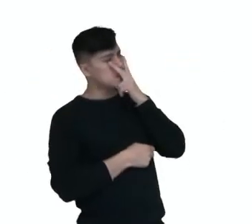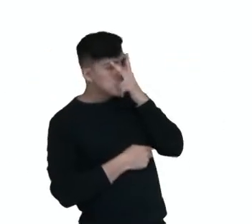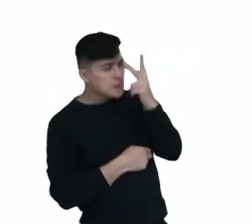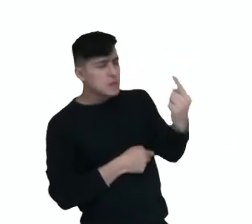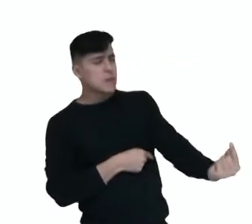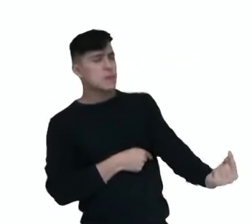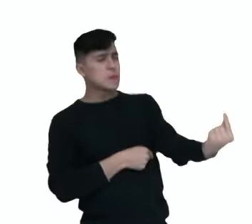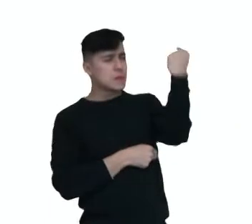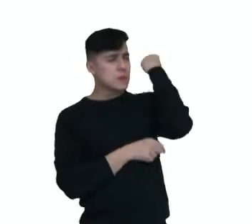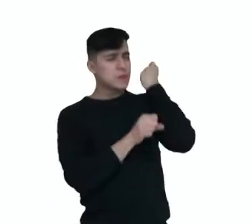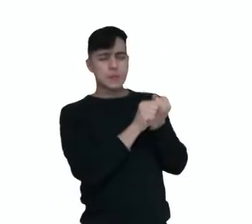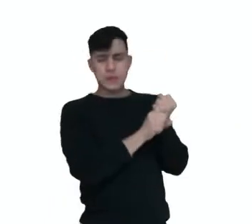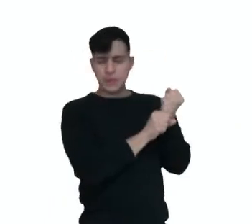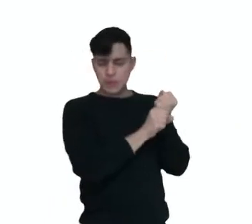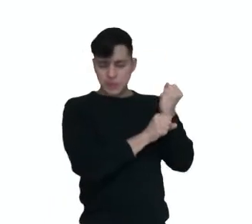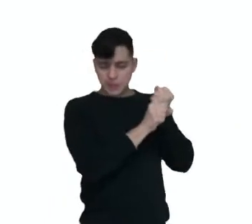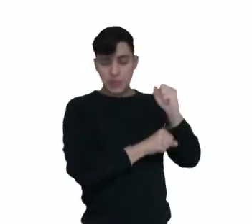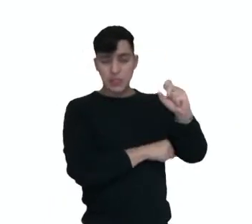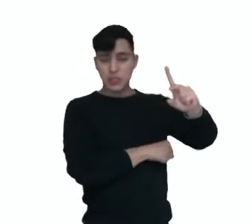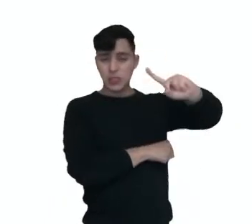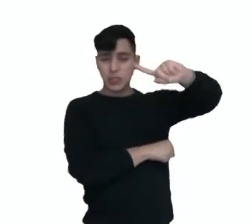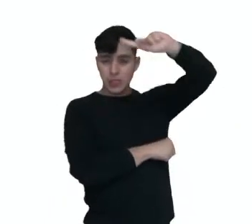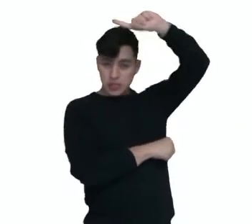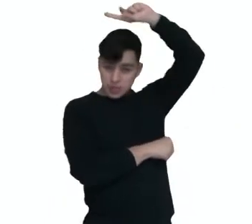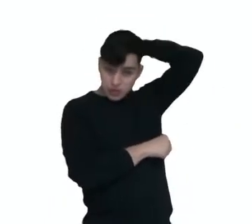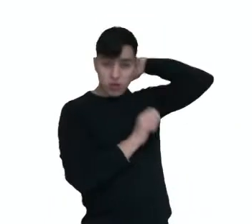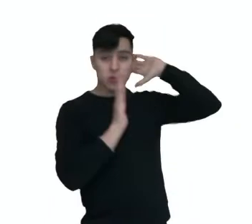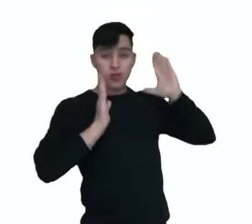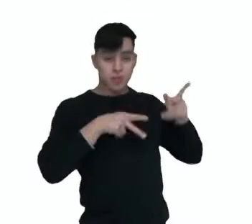antigamente, então, já retratava eles lutando.